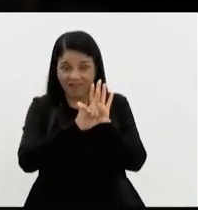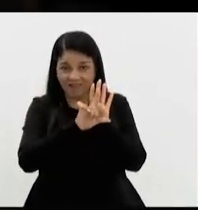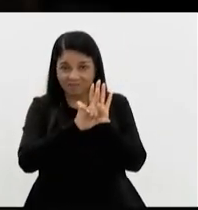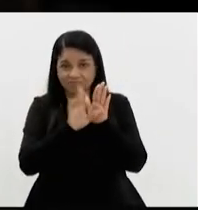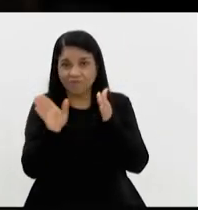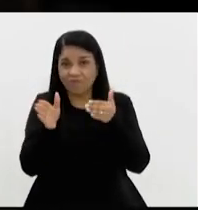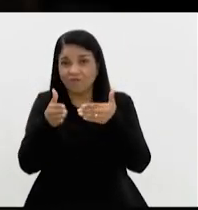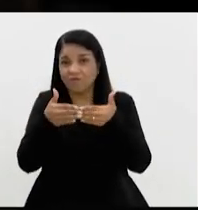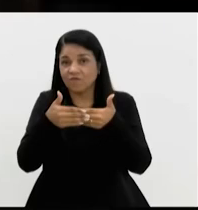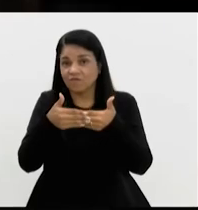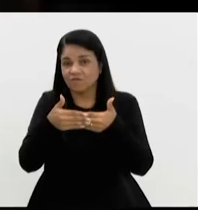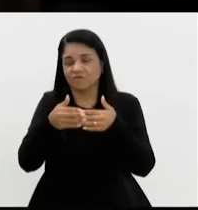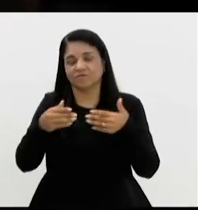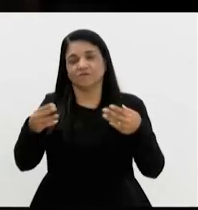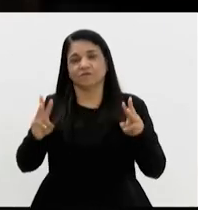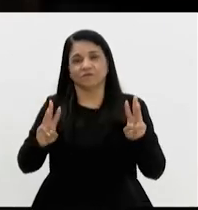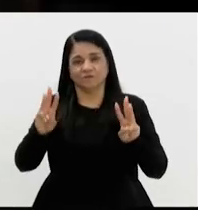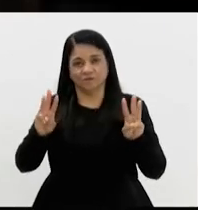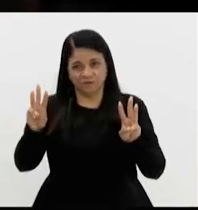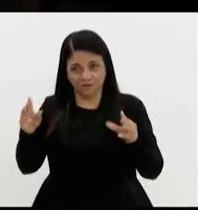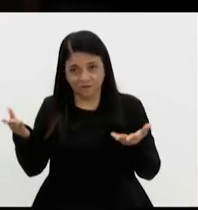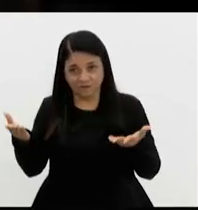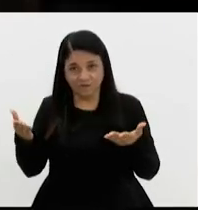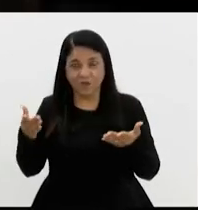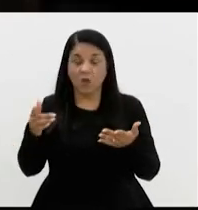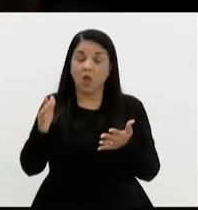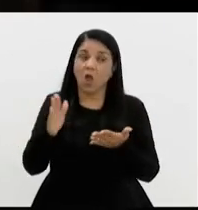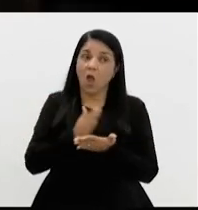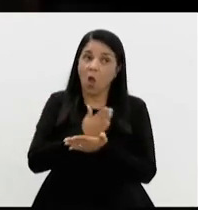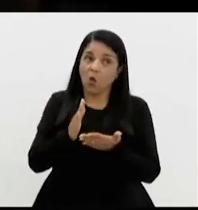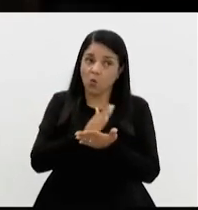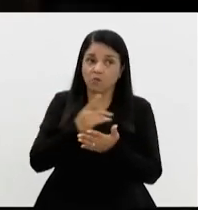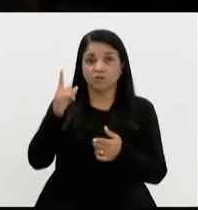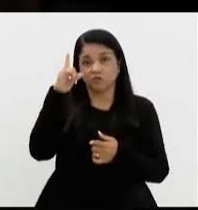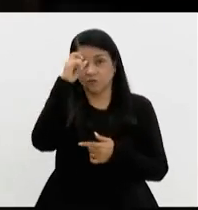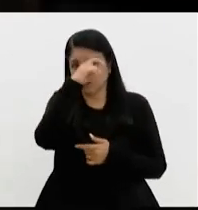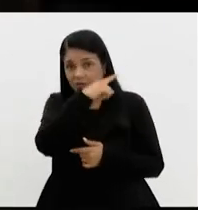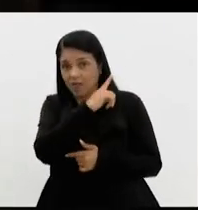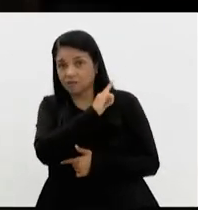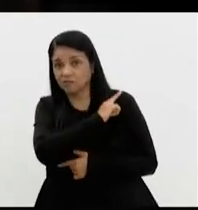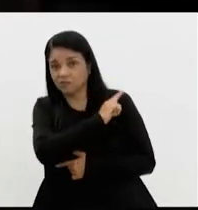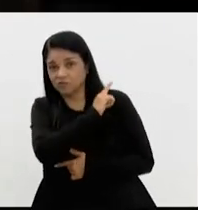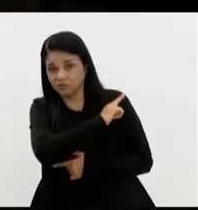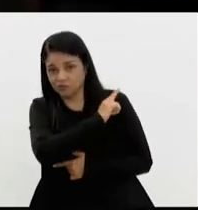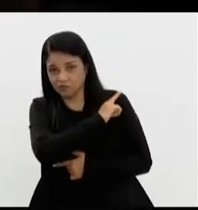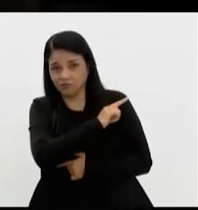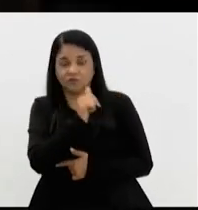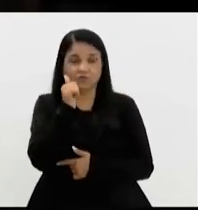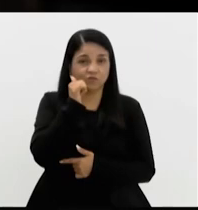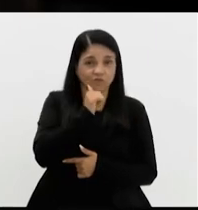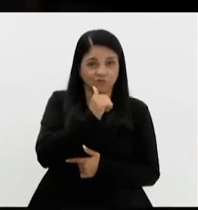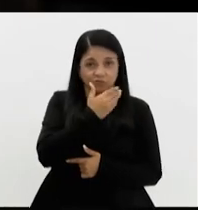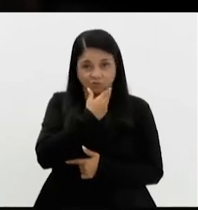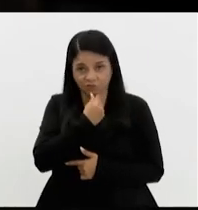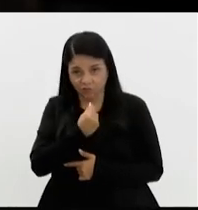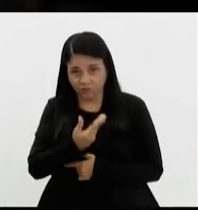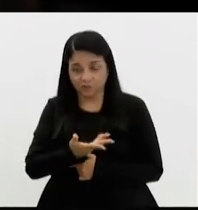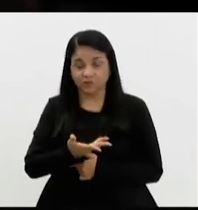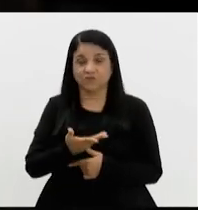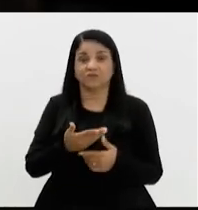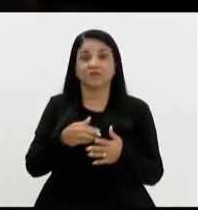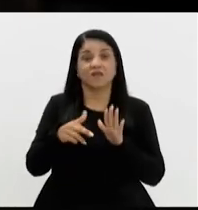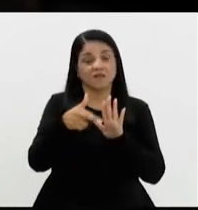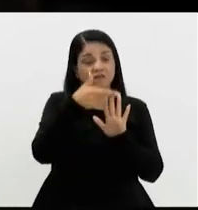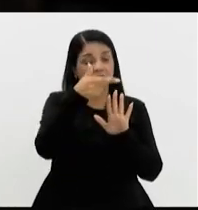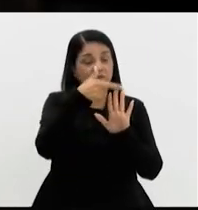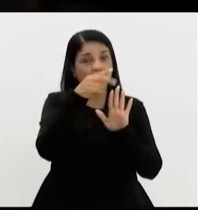respostas à mais variadas e alguma dificuldade para gestores e gestoras a resolução agora traz uma